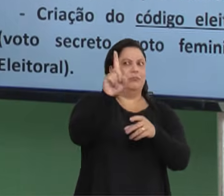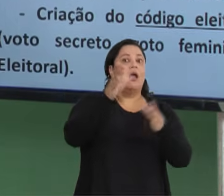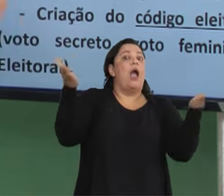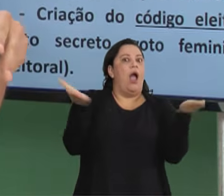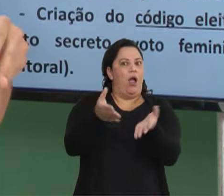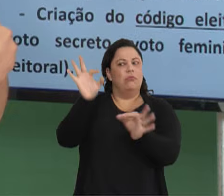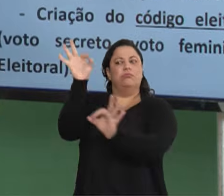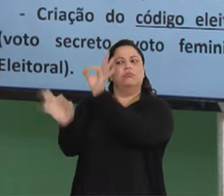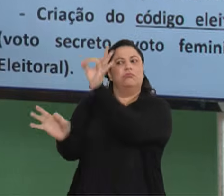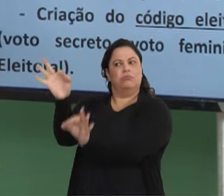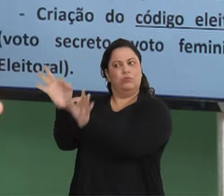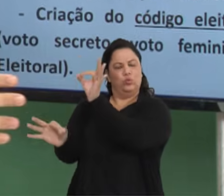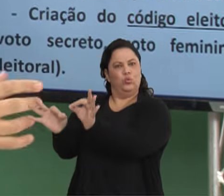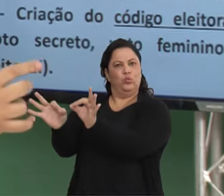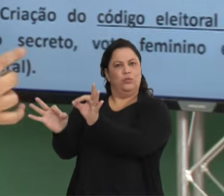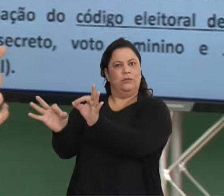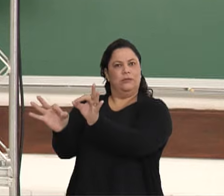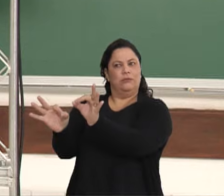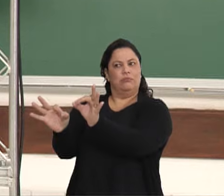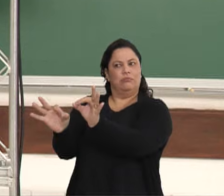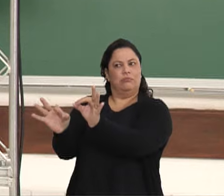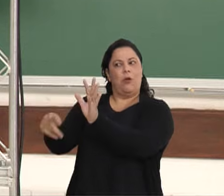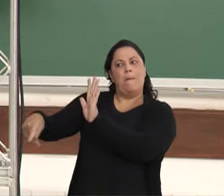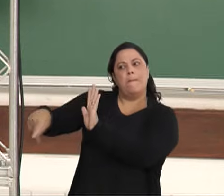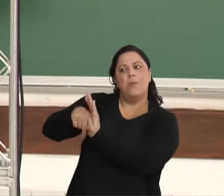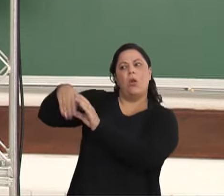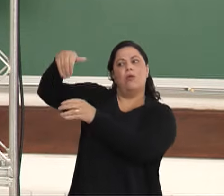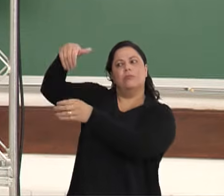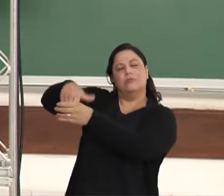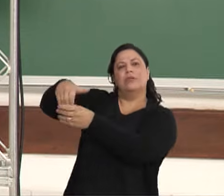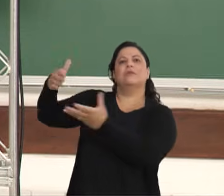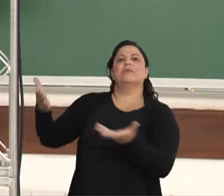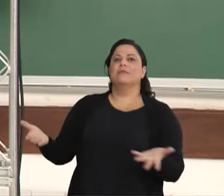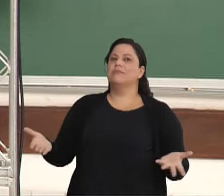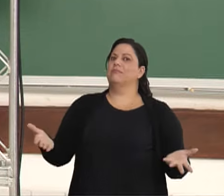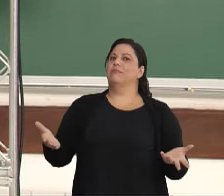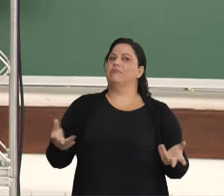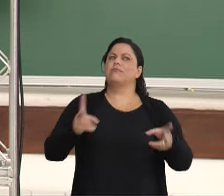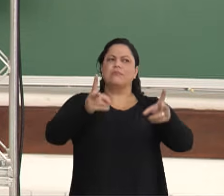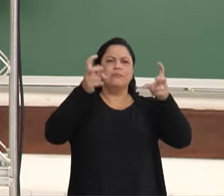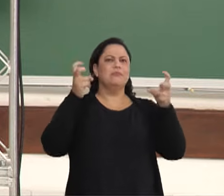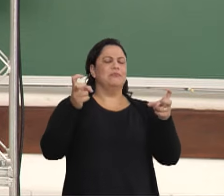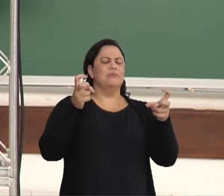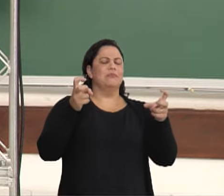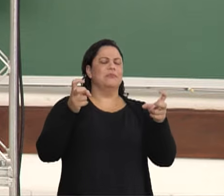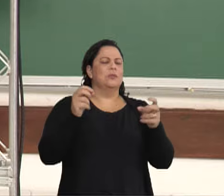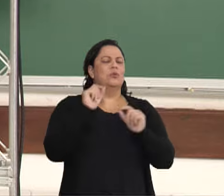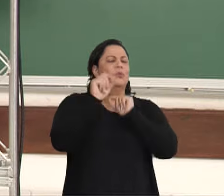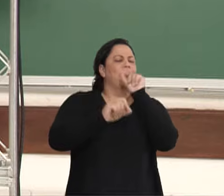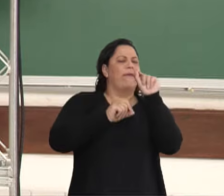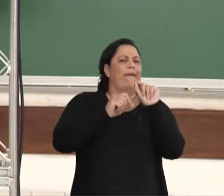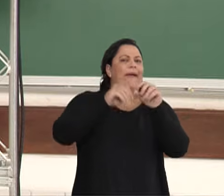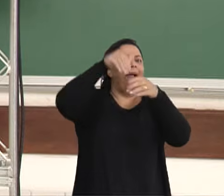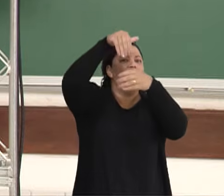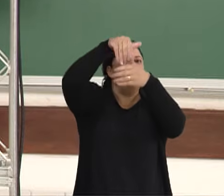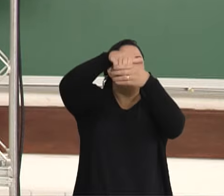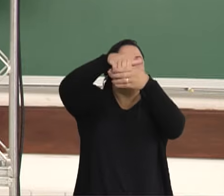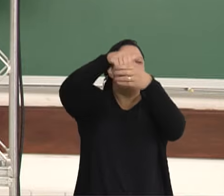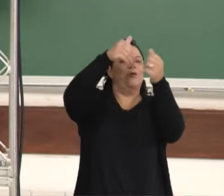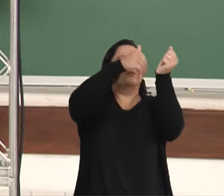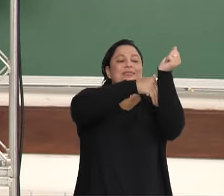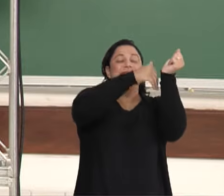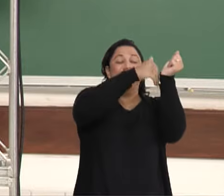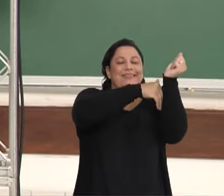independente só para isso. Repara, voto secreto e justiça eleitoral tem um objetivo muito claro.